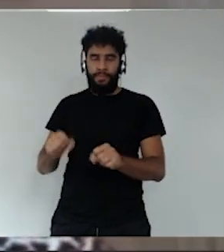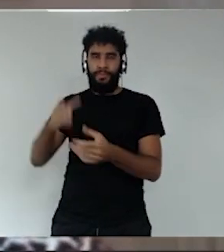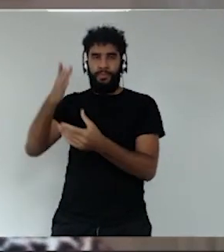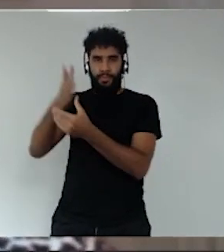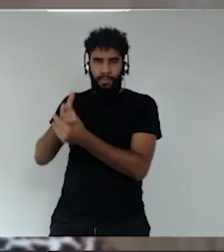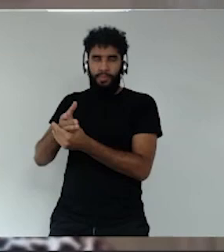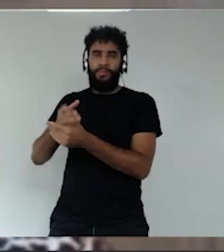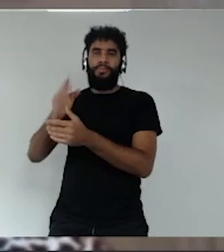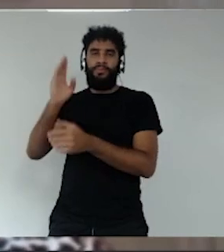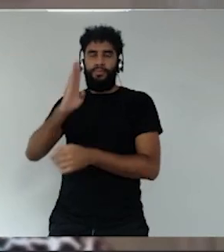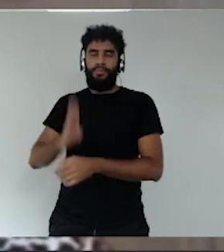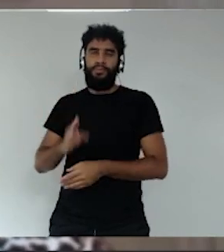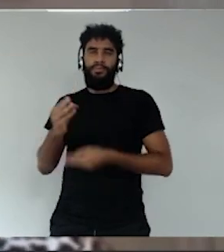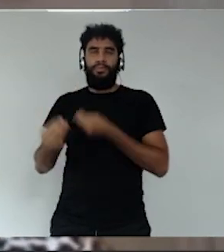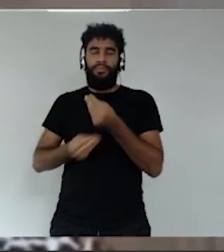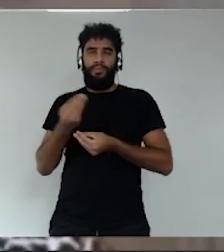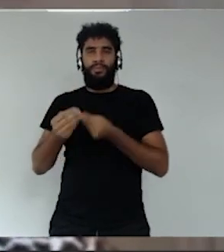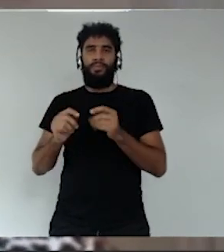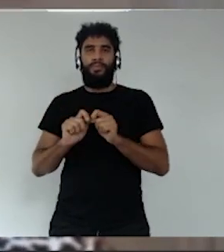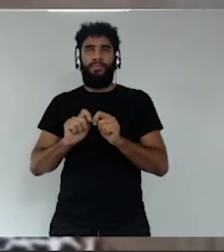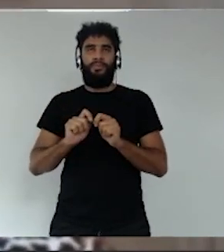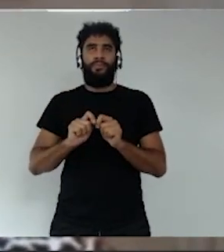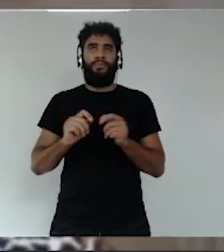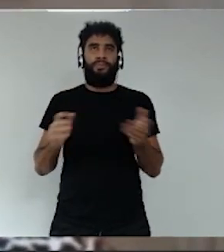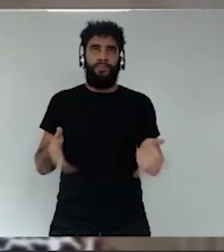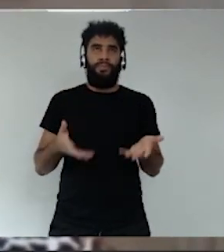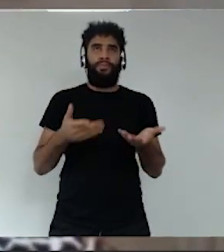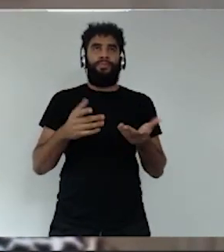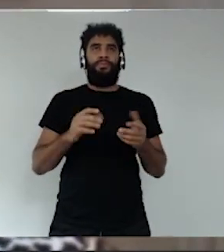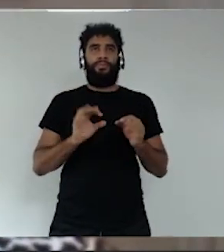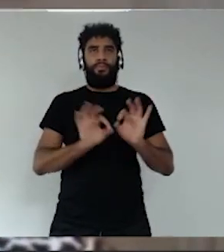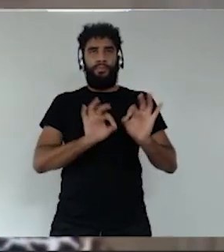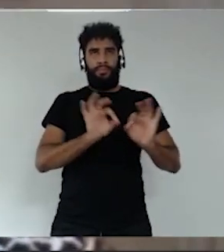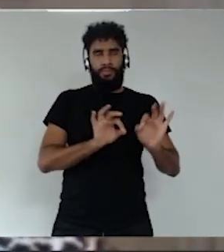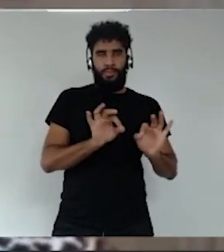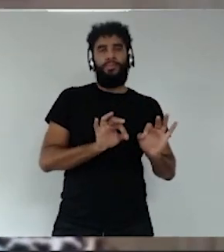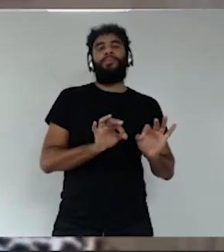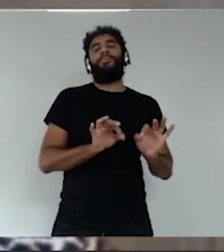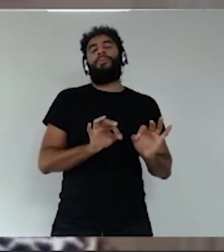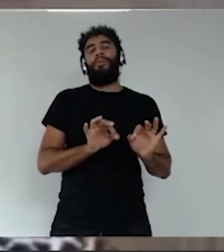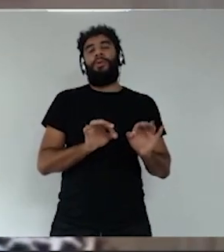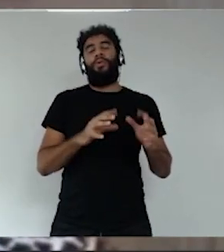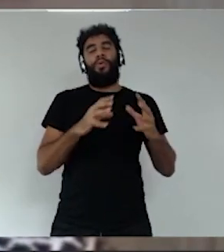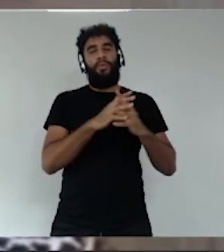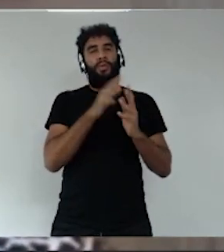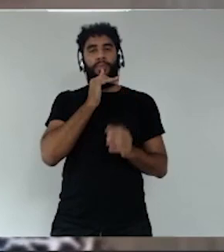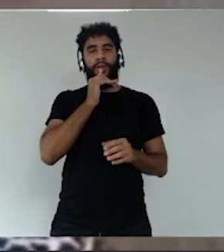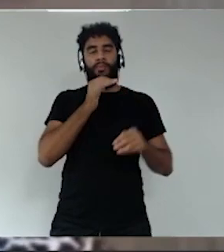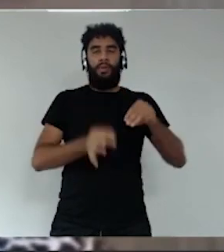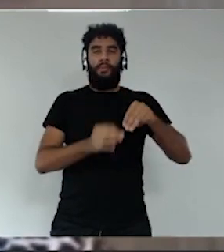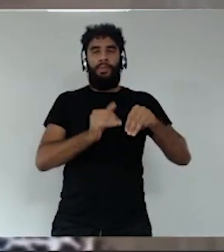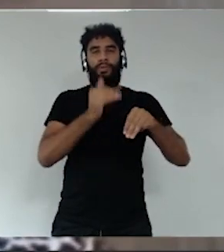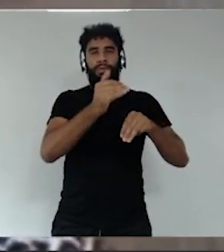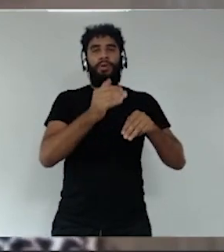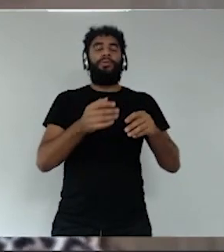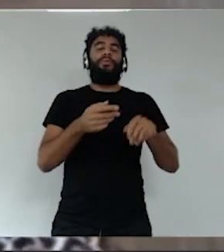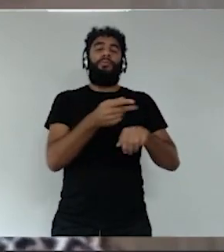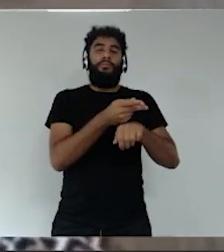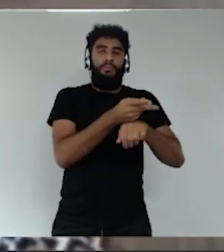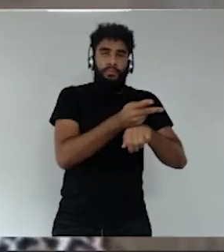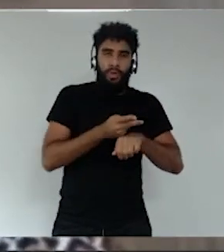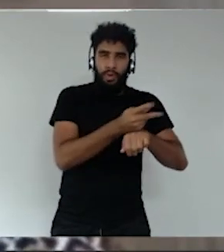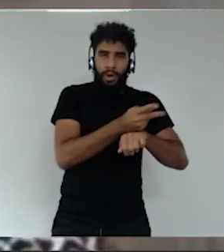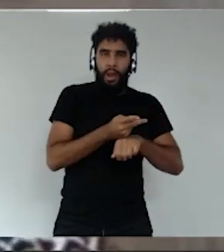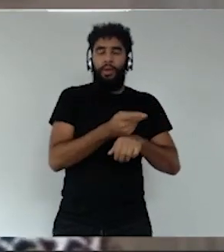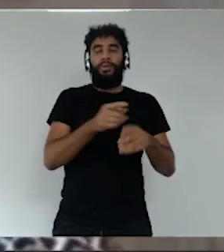exatamente o estímulo aos métodos consensuais de solução de conflitos por todos, magistrados, advogados, defensores, procuradores.